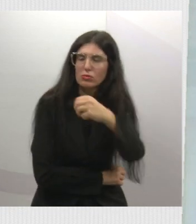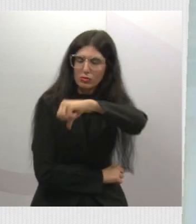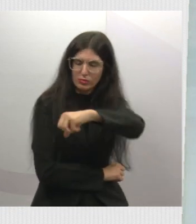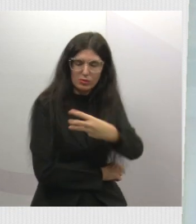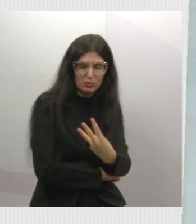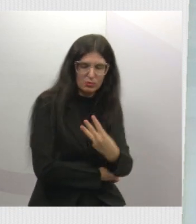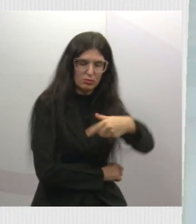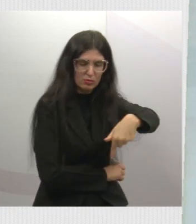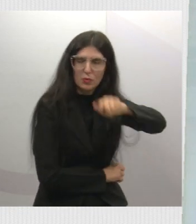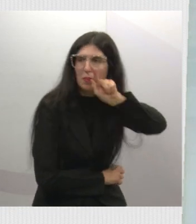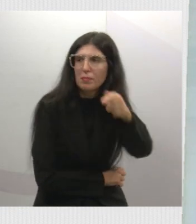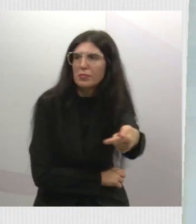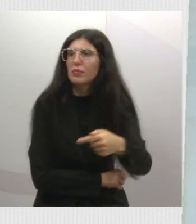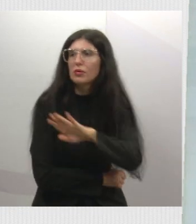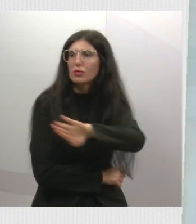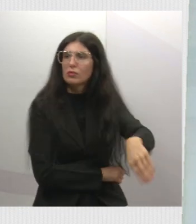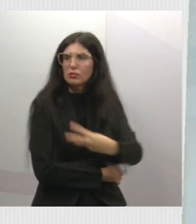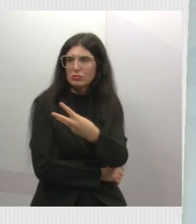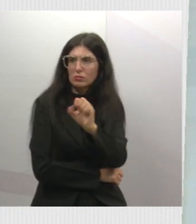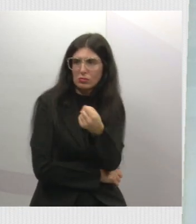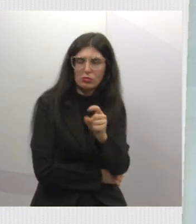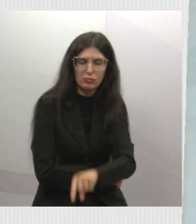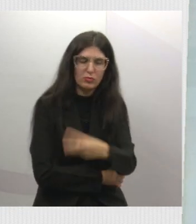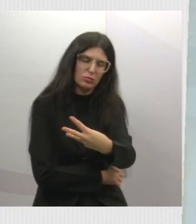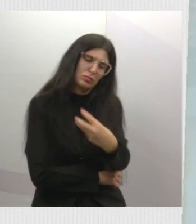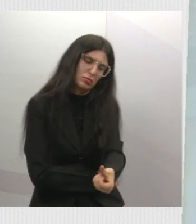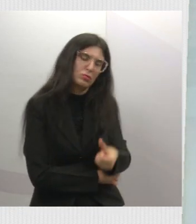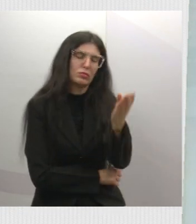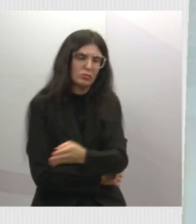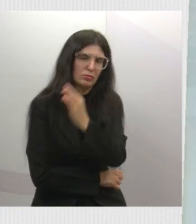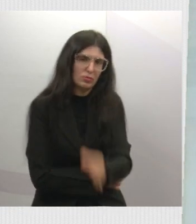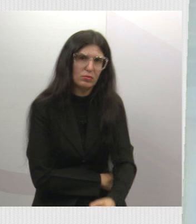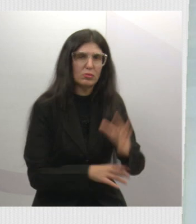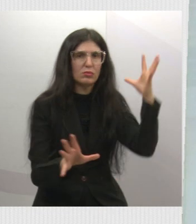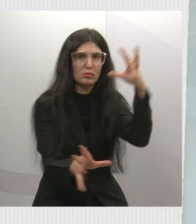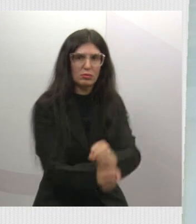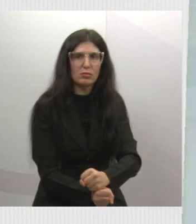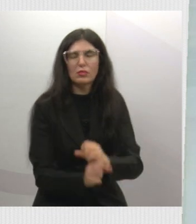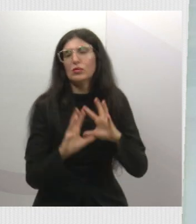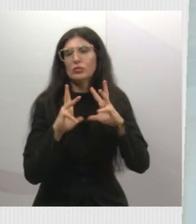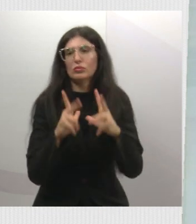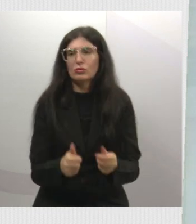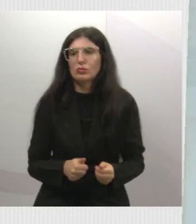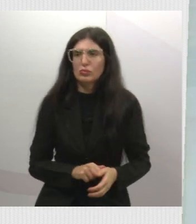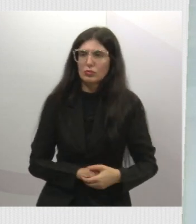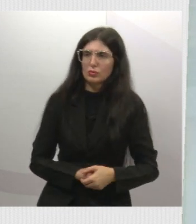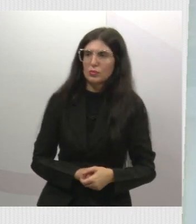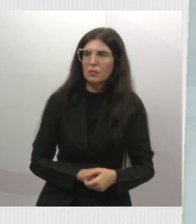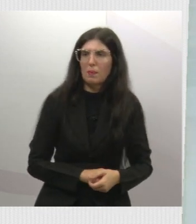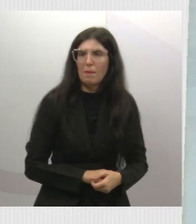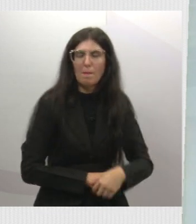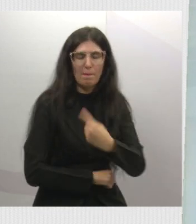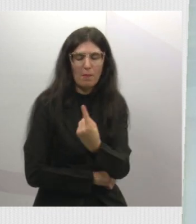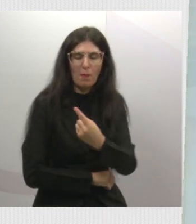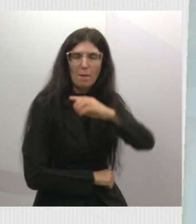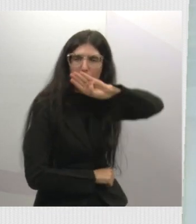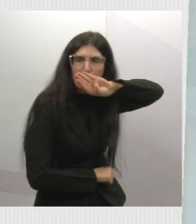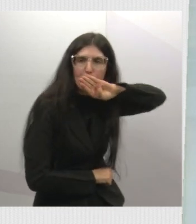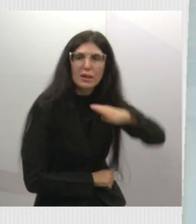38,36%. A soma de todas essas receitas gera um montante de